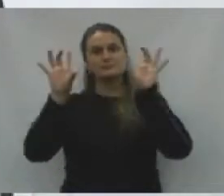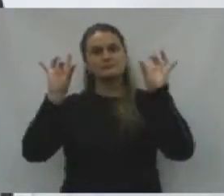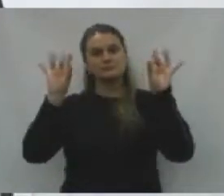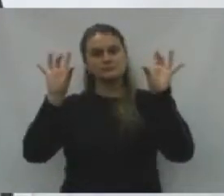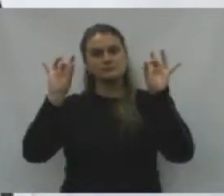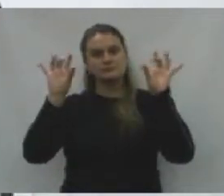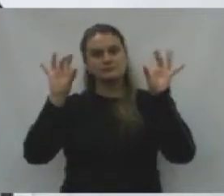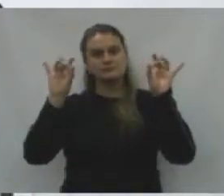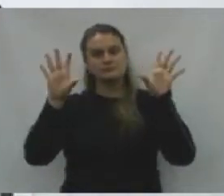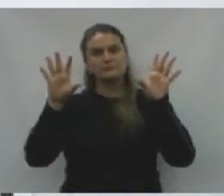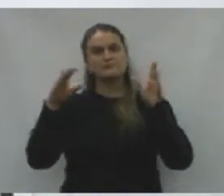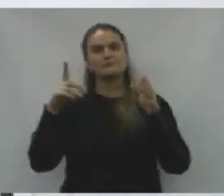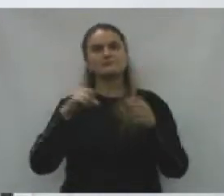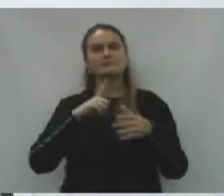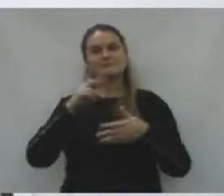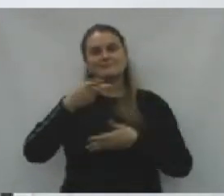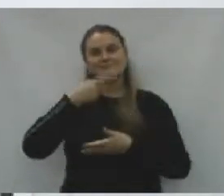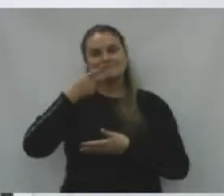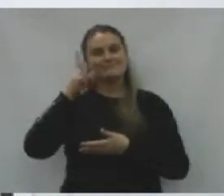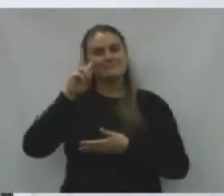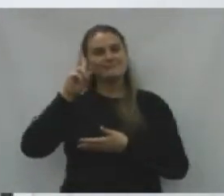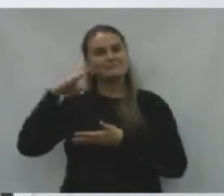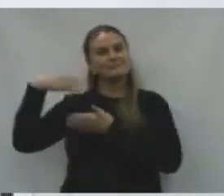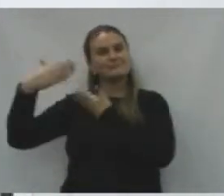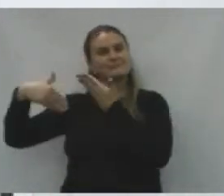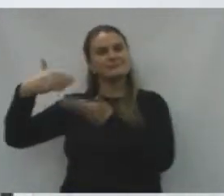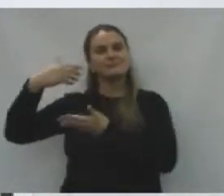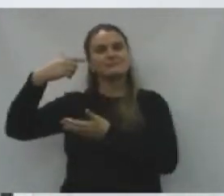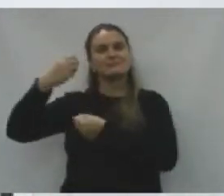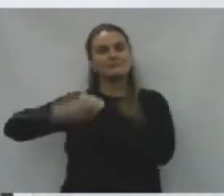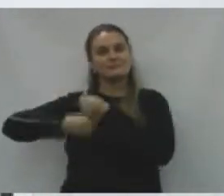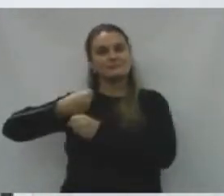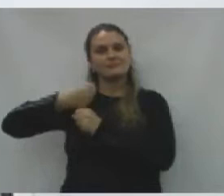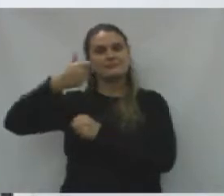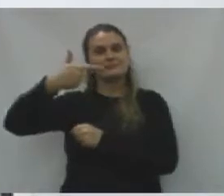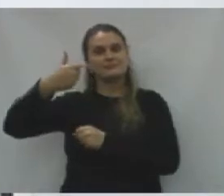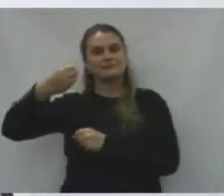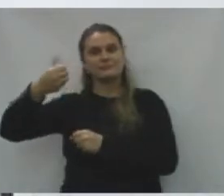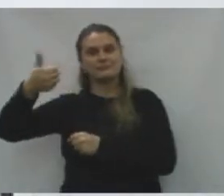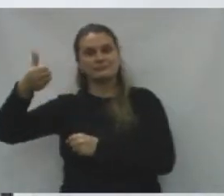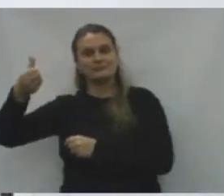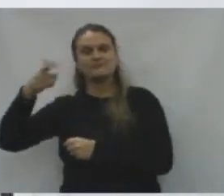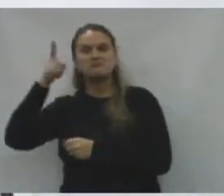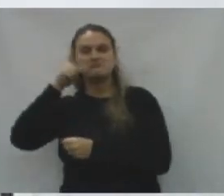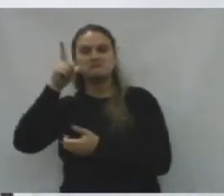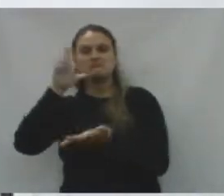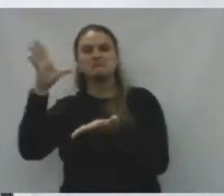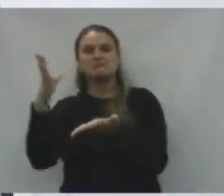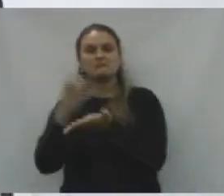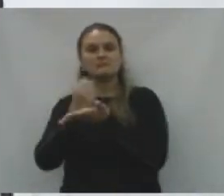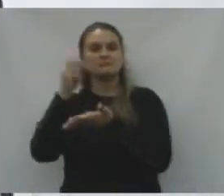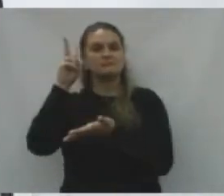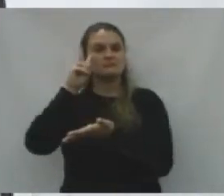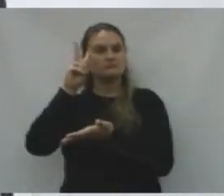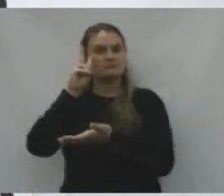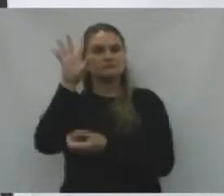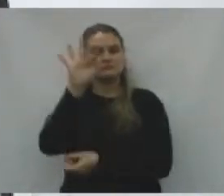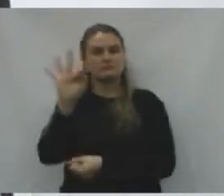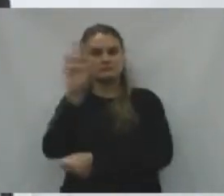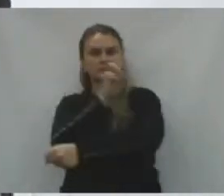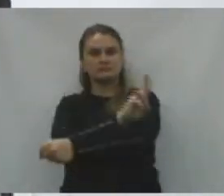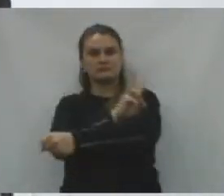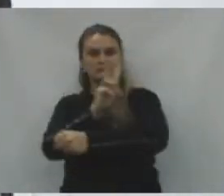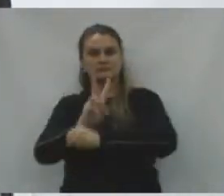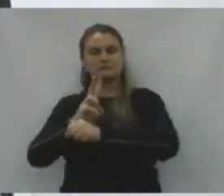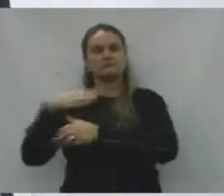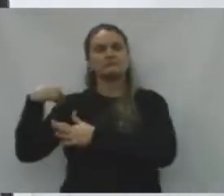especial, por contar aí já em 2016, em que tivemos uma grande conquista na história da instituição,